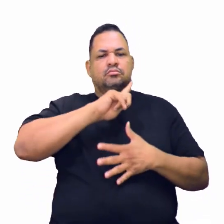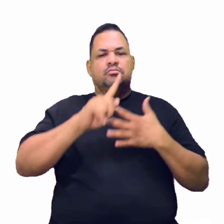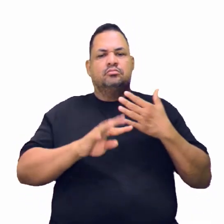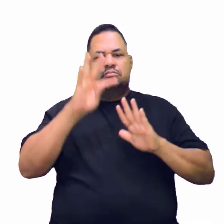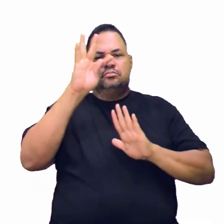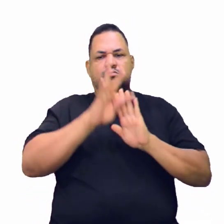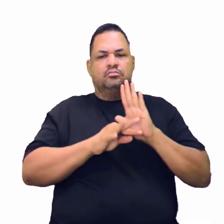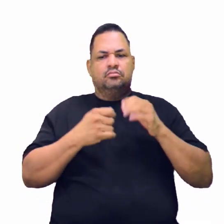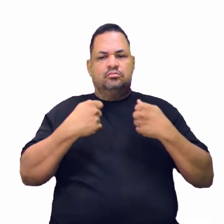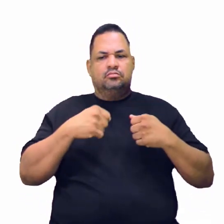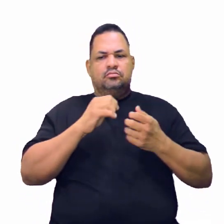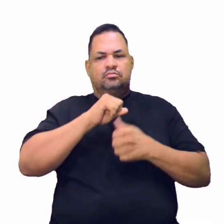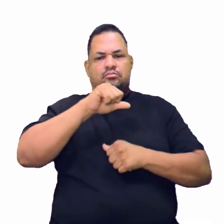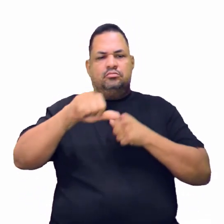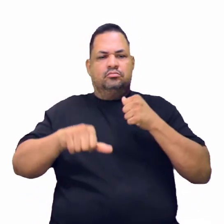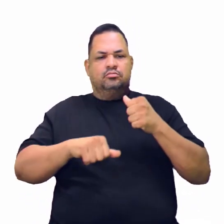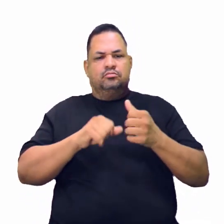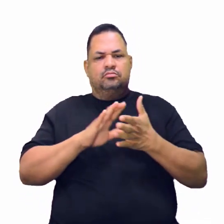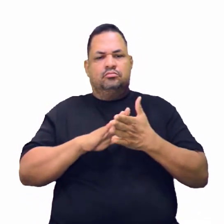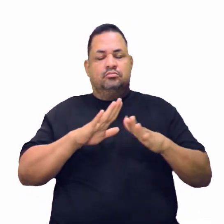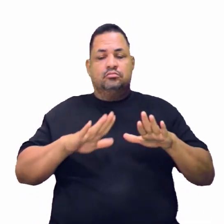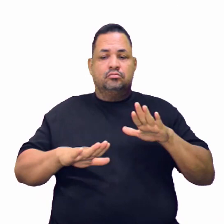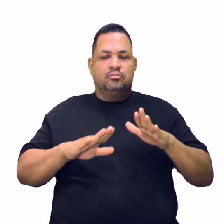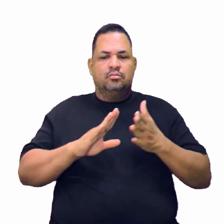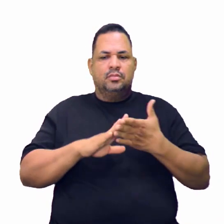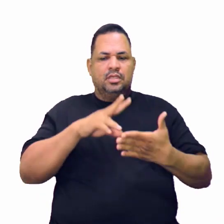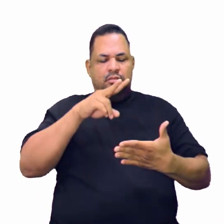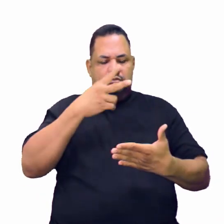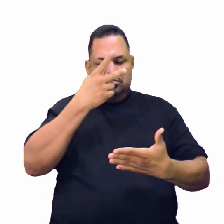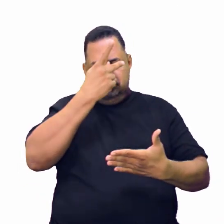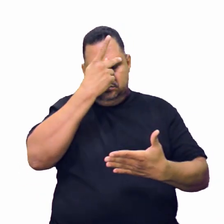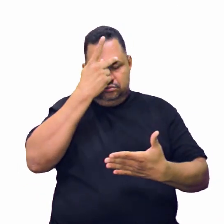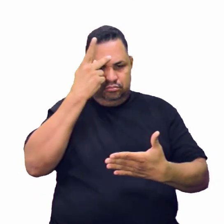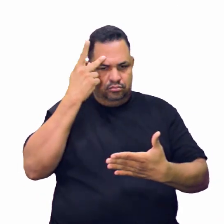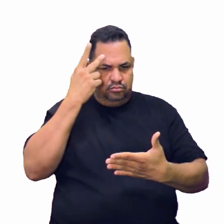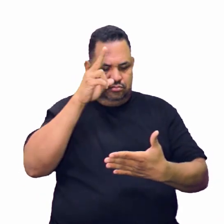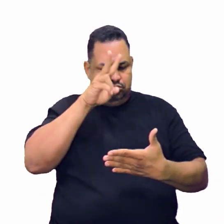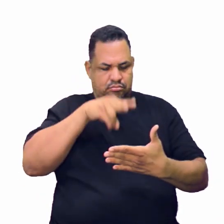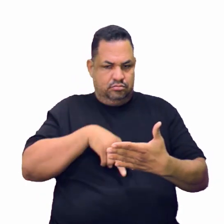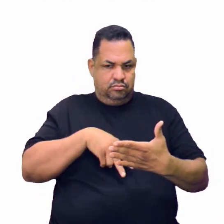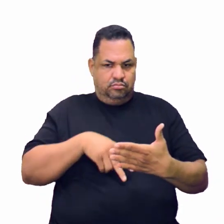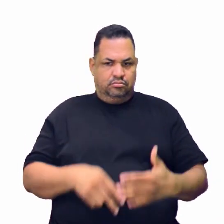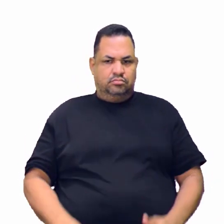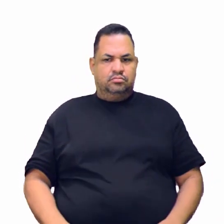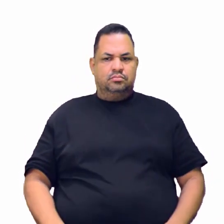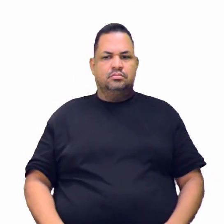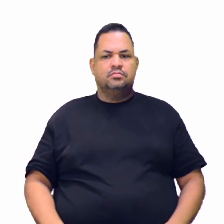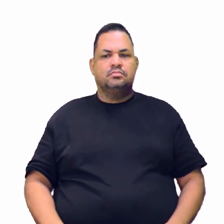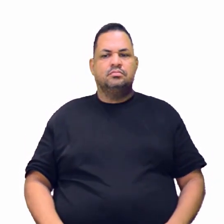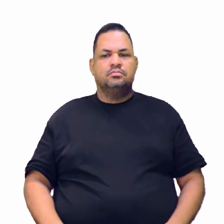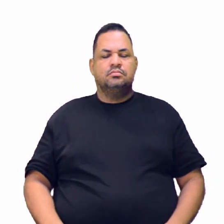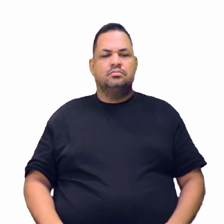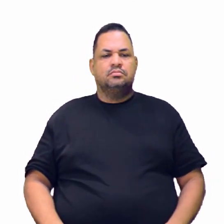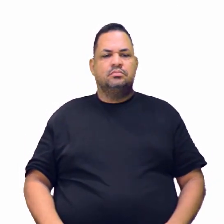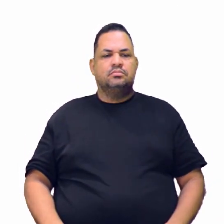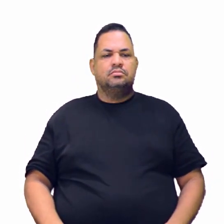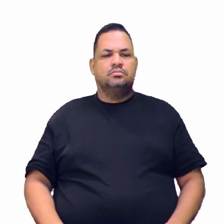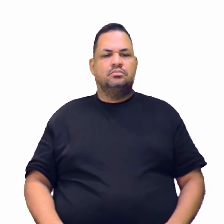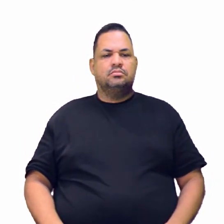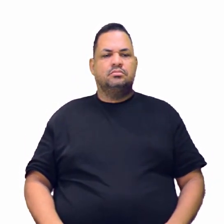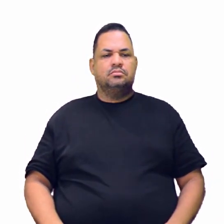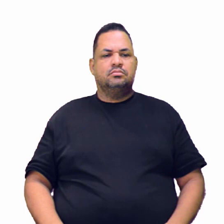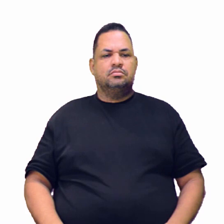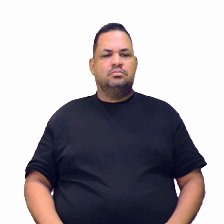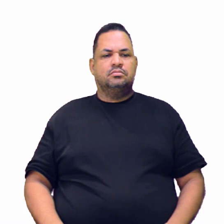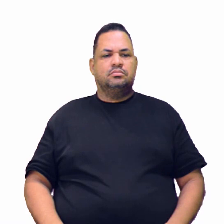gêneros textuais, podendo ser alterados de acordo com as necessidades dos falantes. E